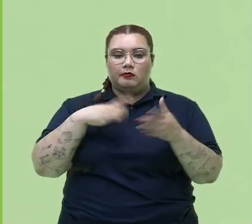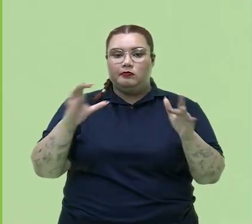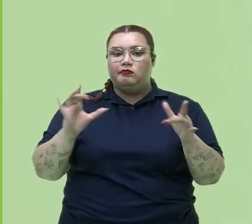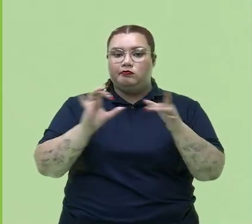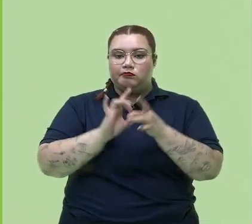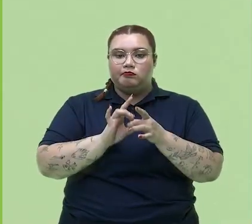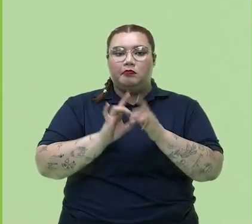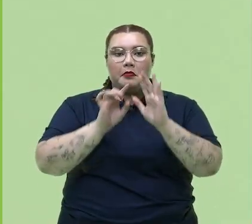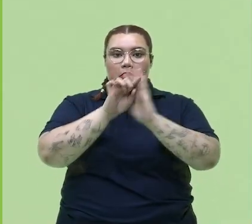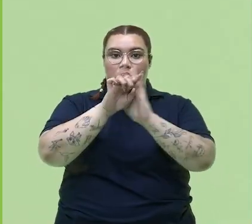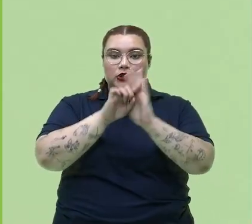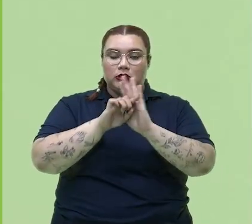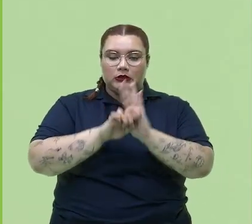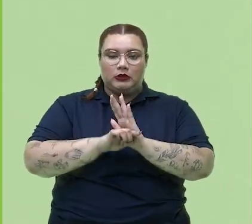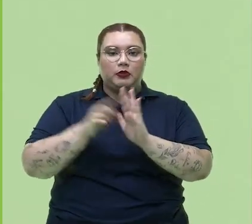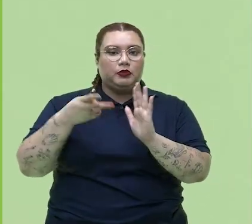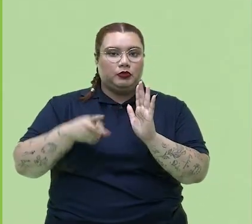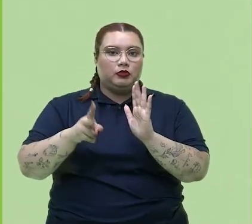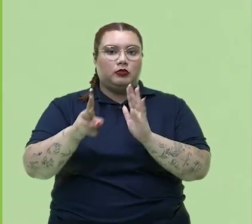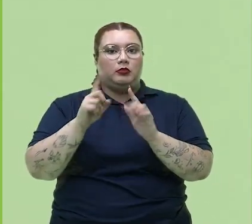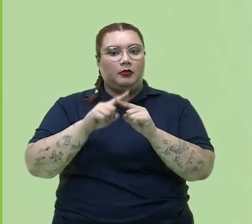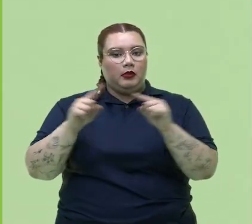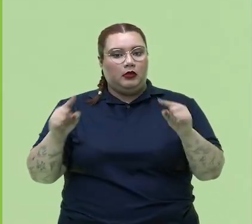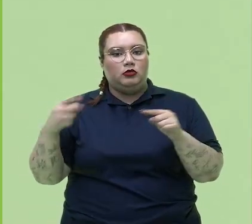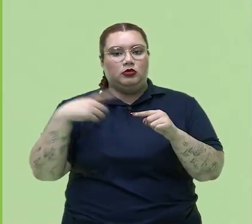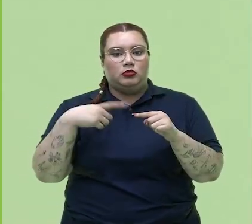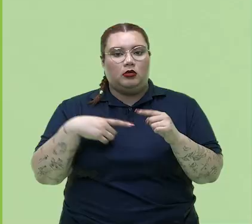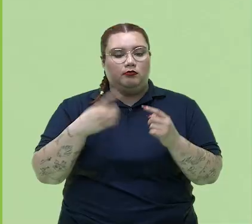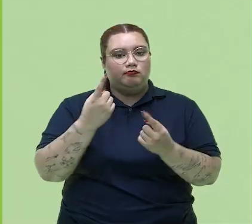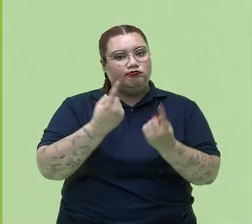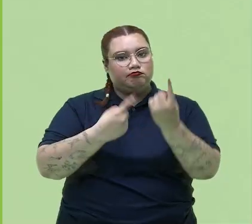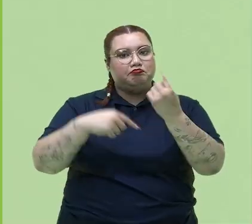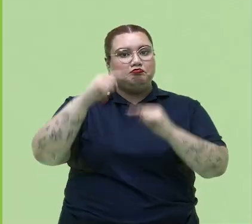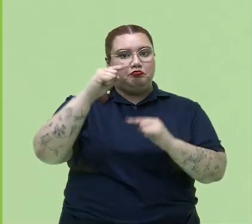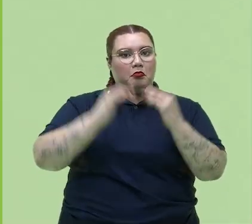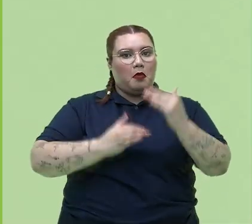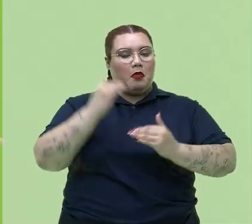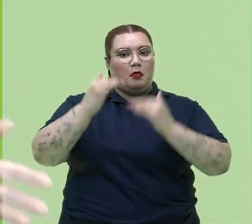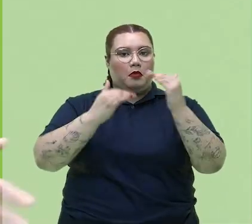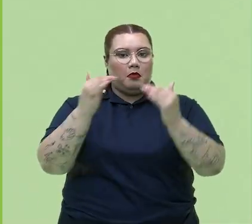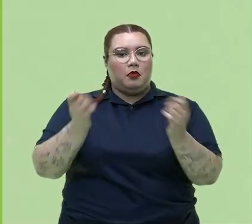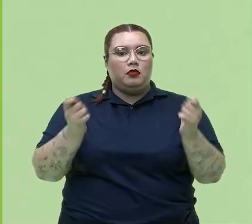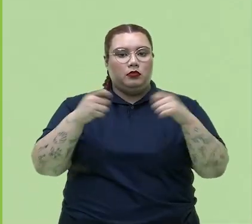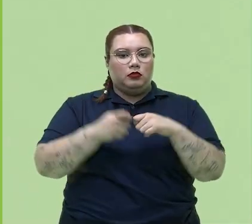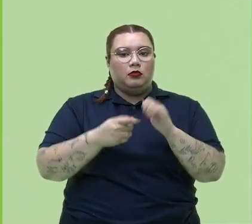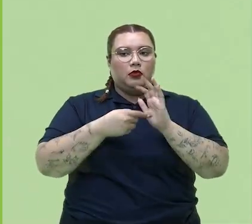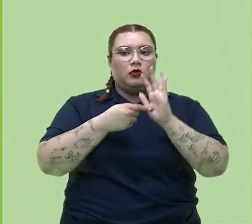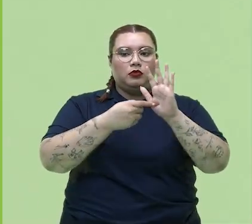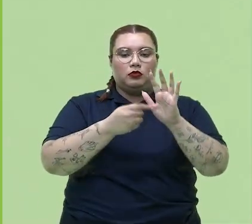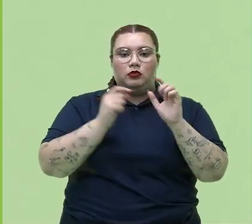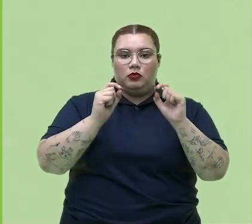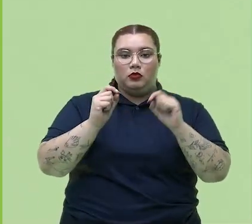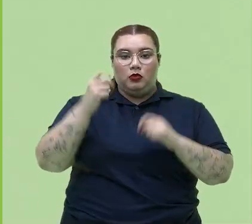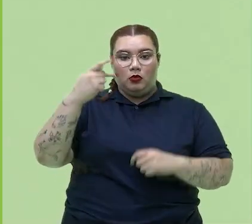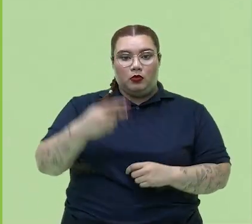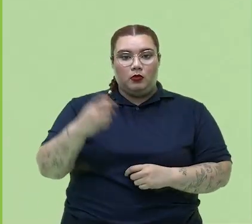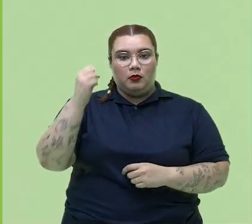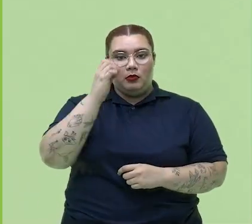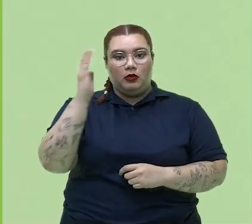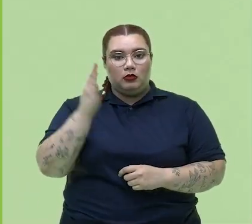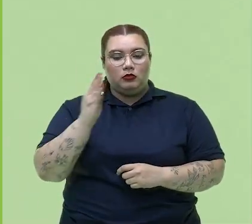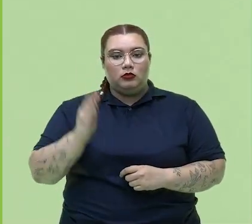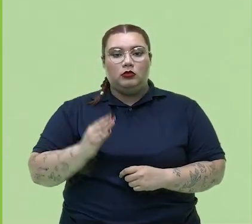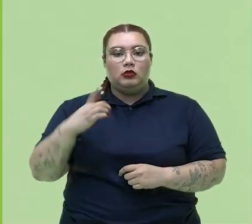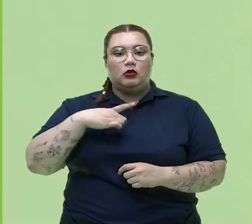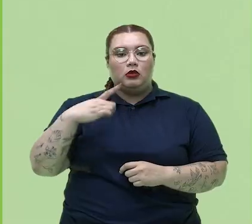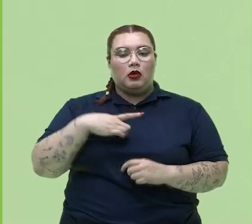em fase de pesquisa, mas bem avançados, e diga-se de passagem, né, abrindo um parêntese aqui, que o Brasil ele